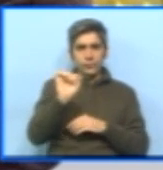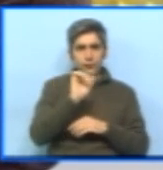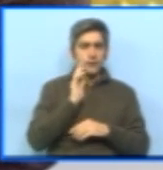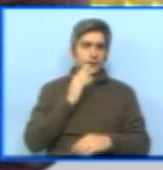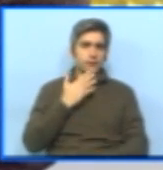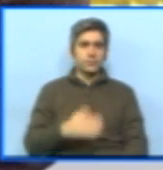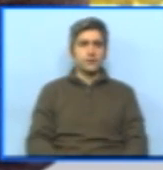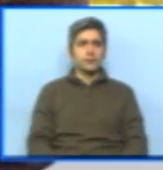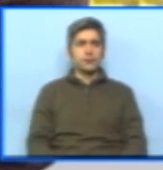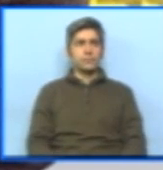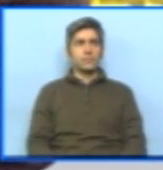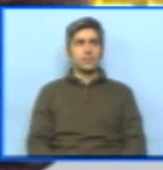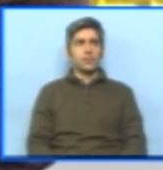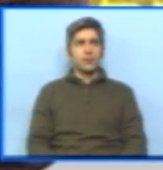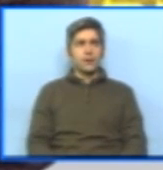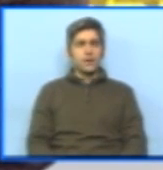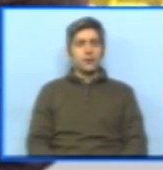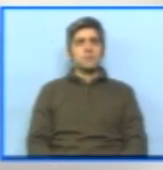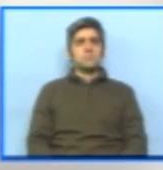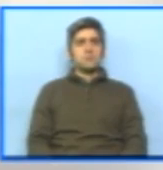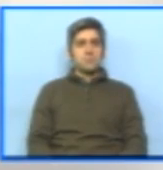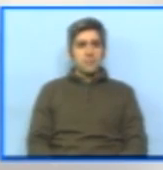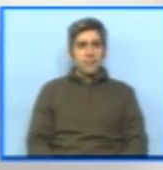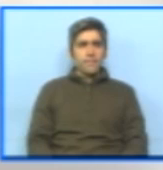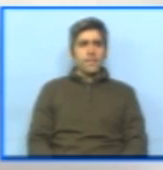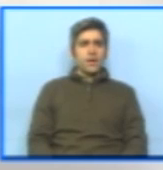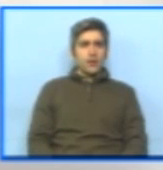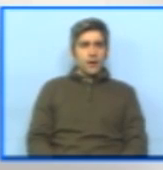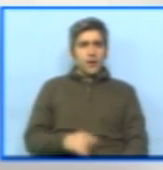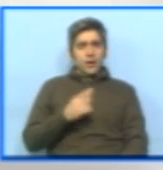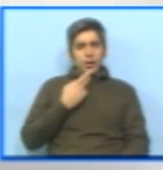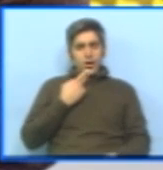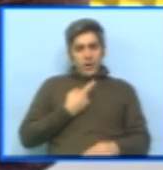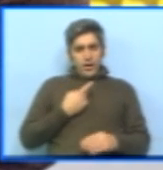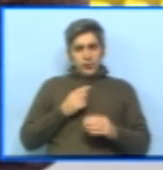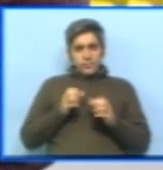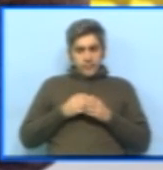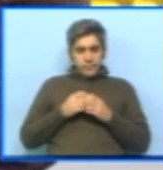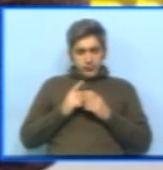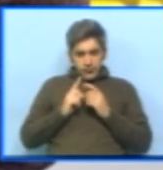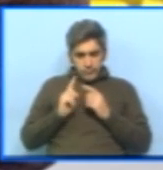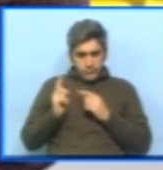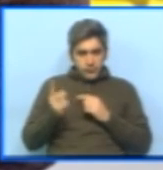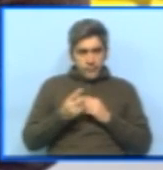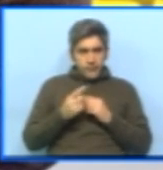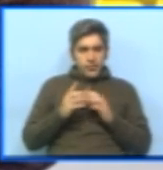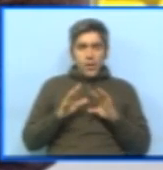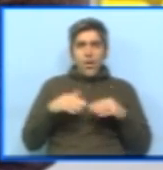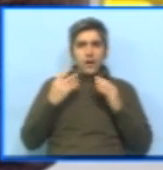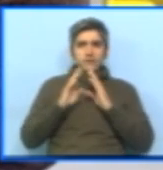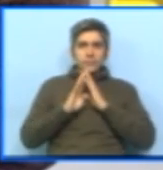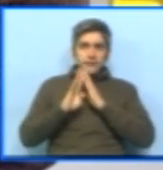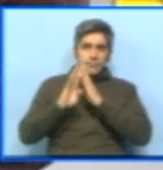paroquial. É uma peregrinação que se vive essencialmente sozinho? Como qualquer